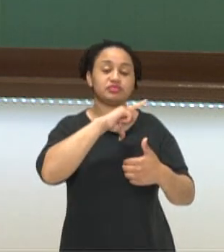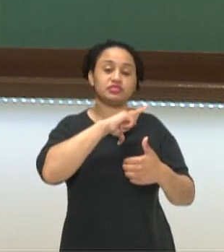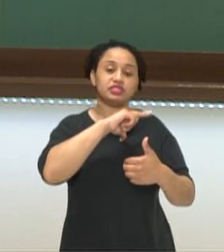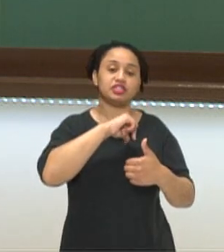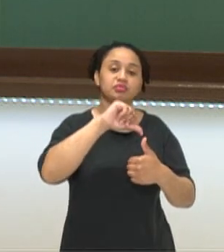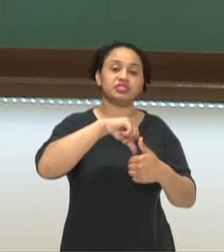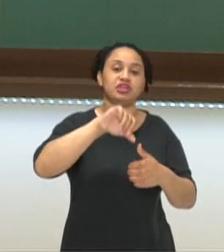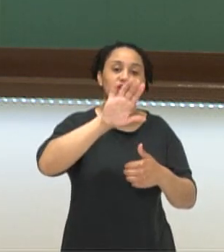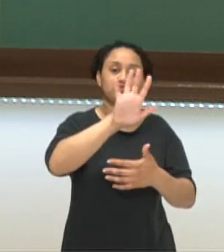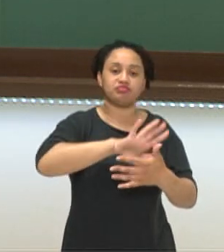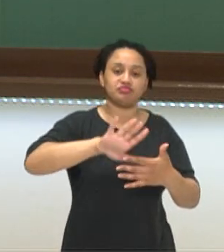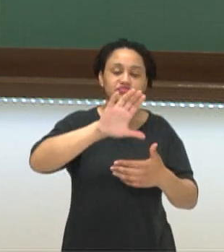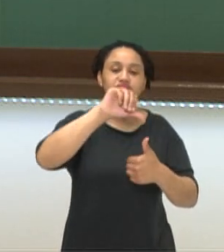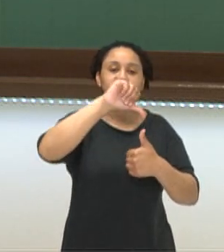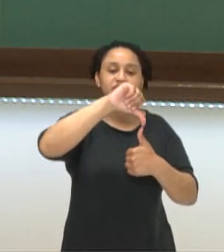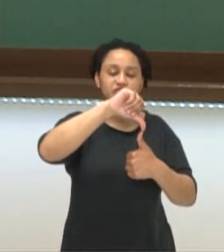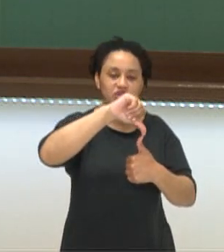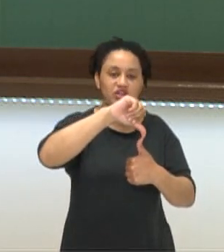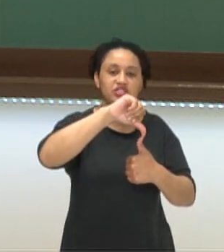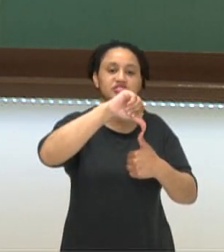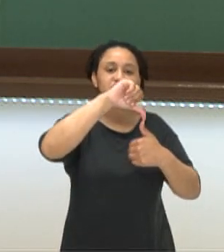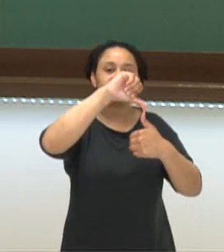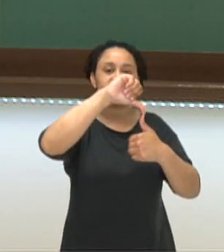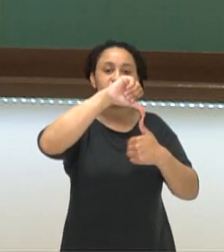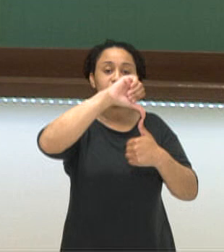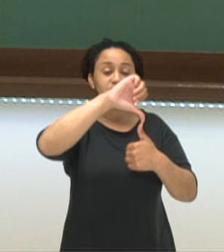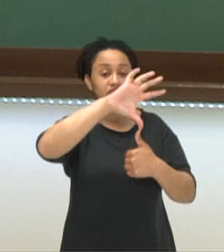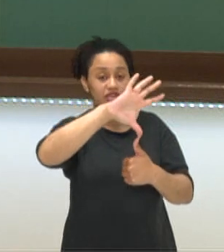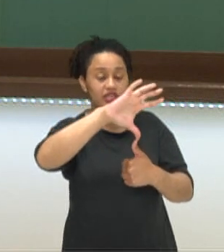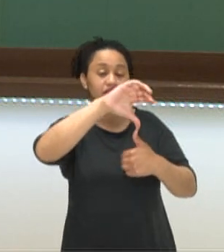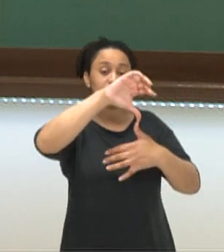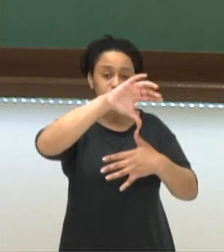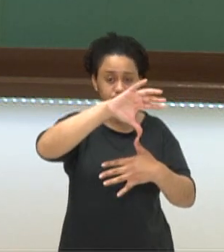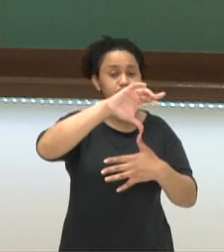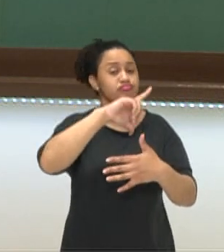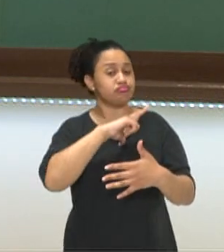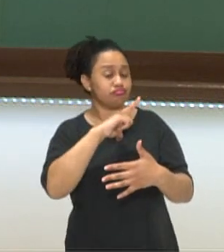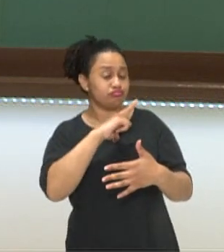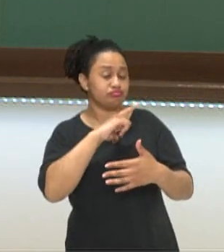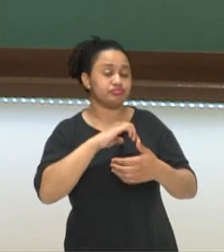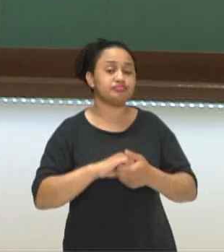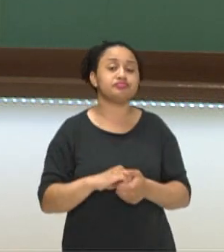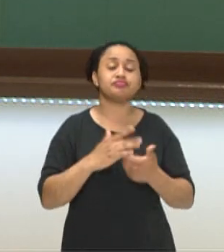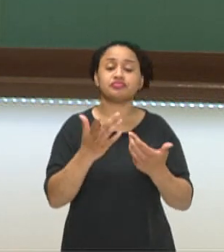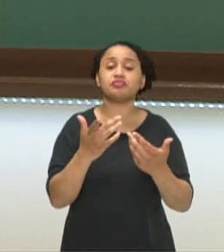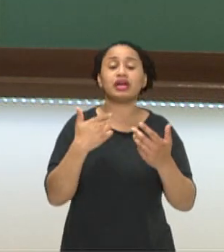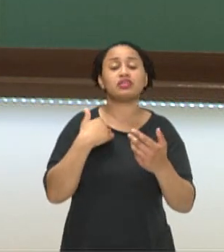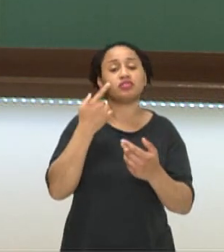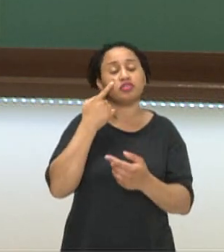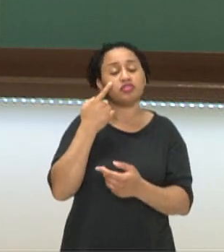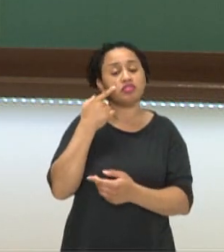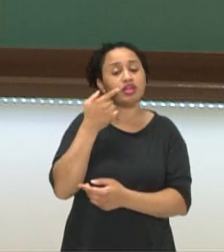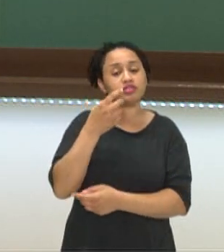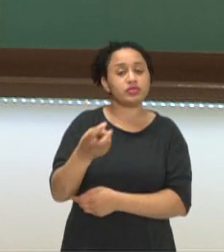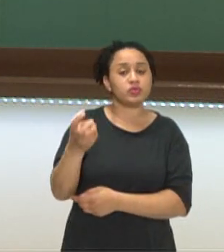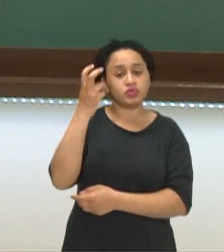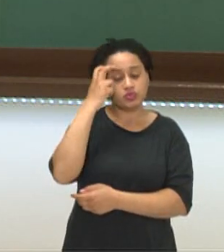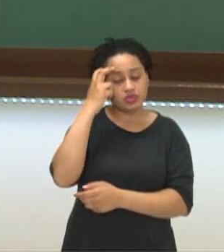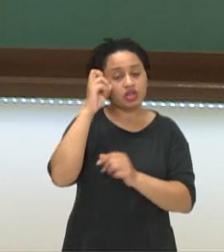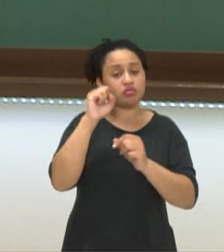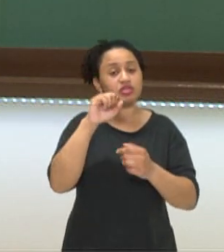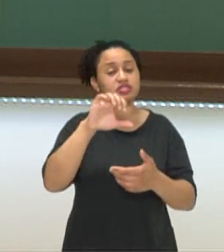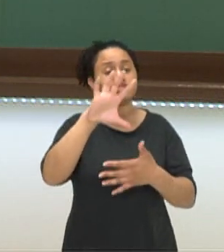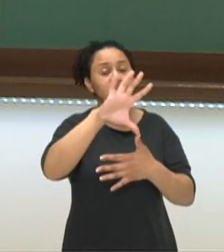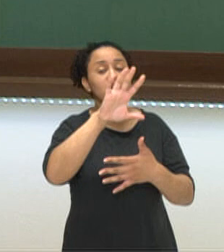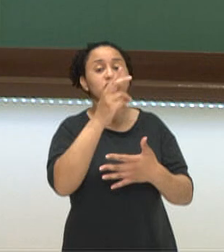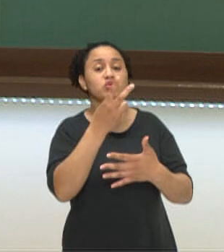americano, como o critério socioeconômico ou o critério cultural, nós vamos poder regionalizar a América